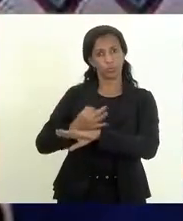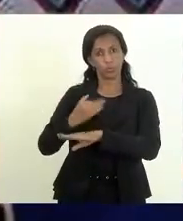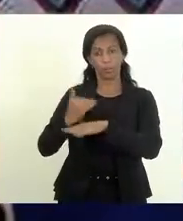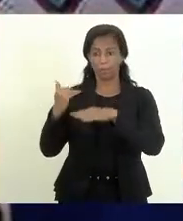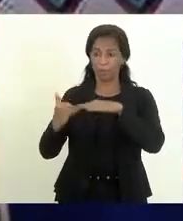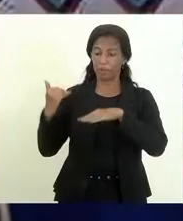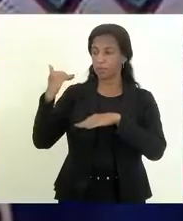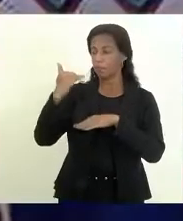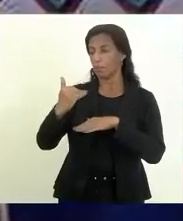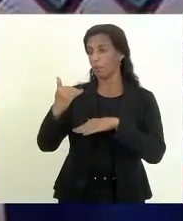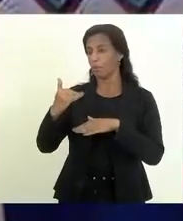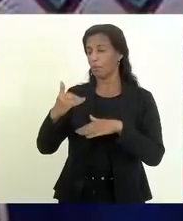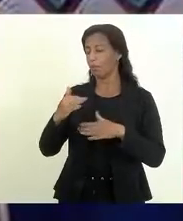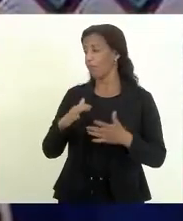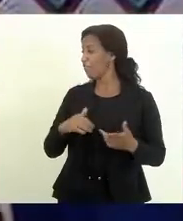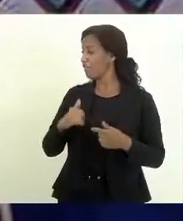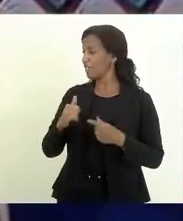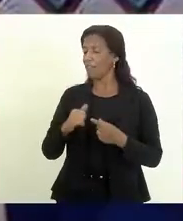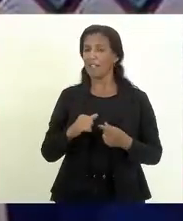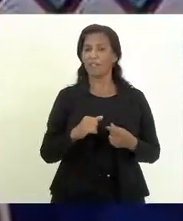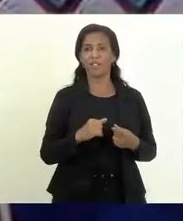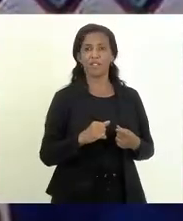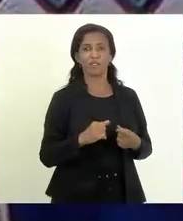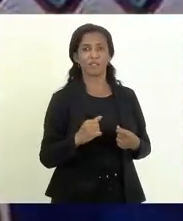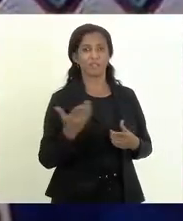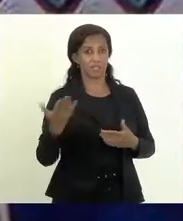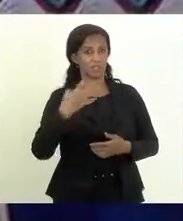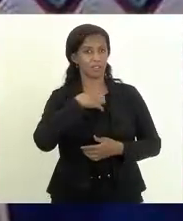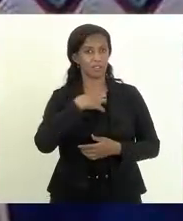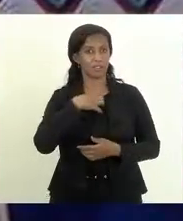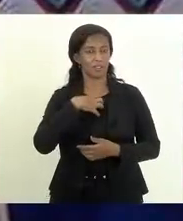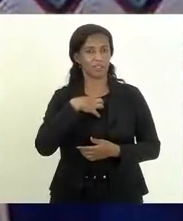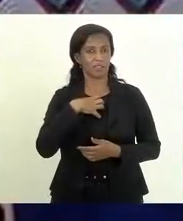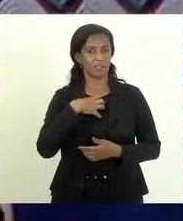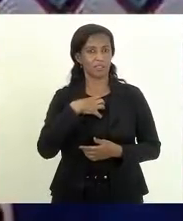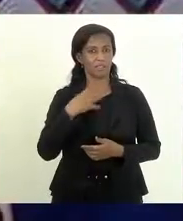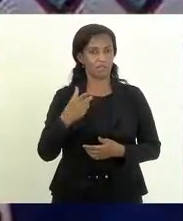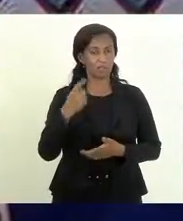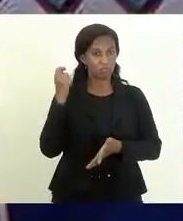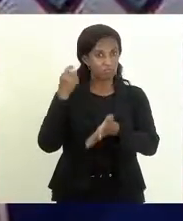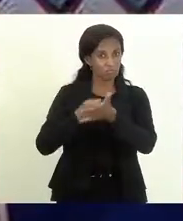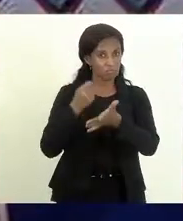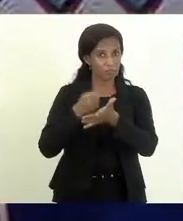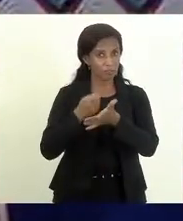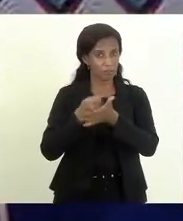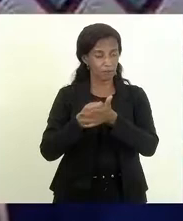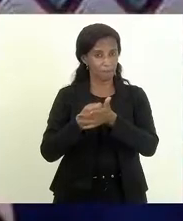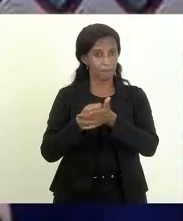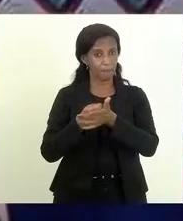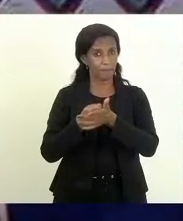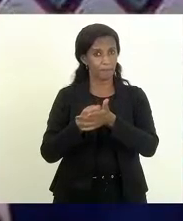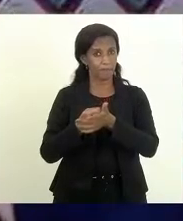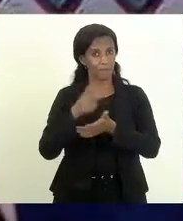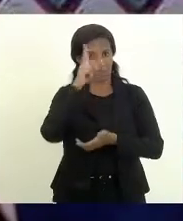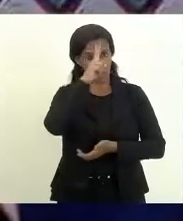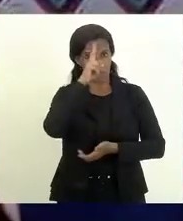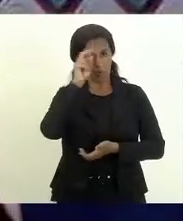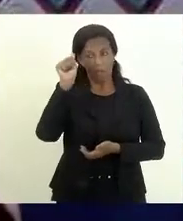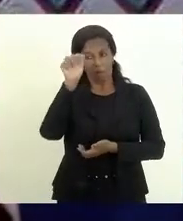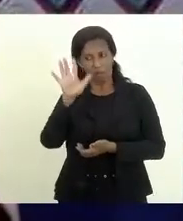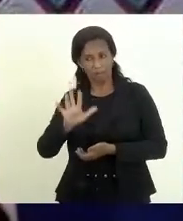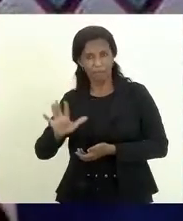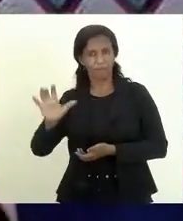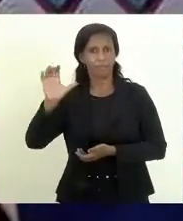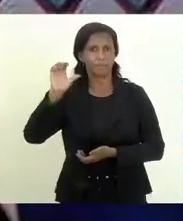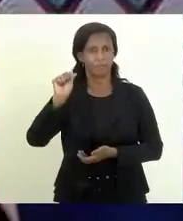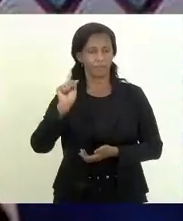de tudo, a minha declaração de voto vai no sentido de reafirmar o matriarcado africano